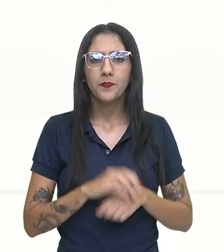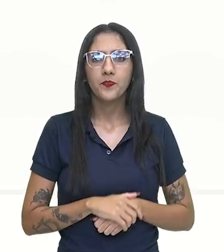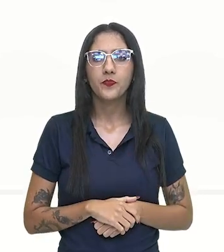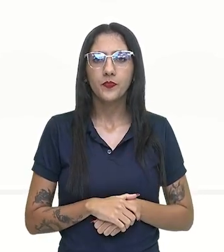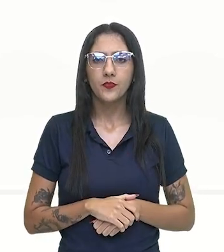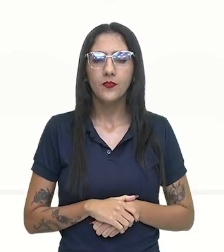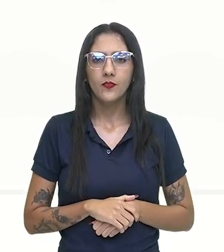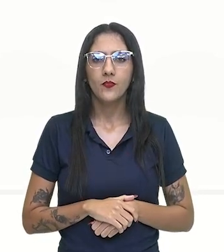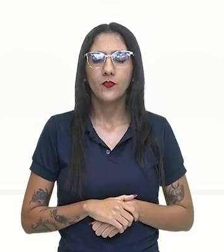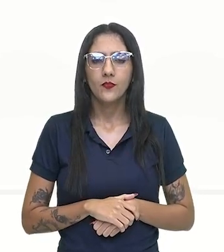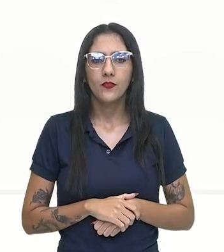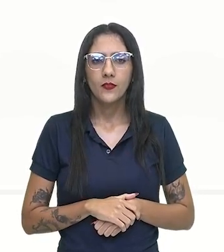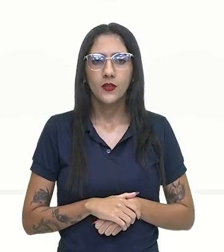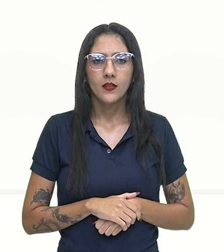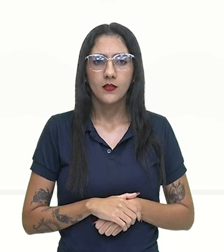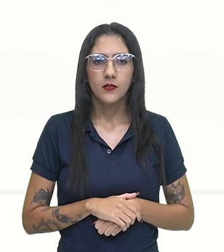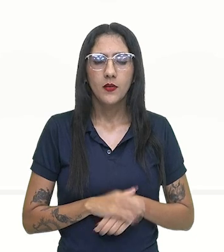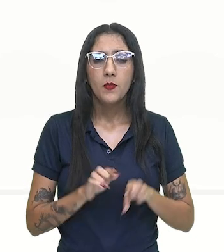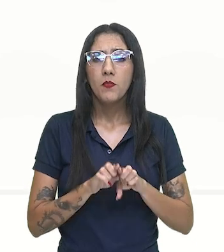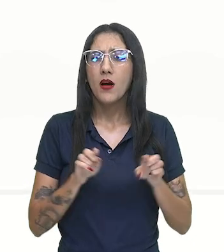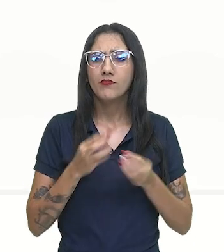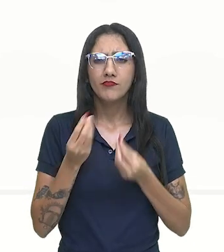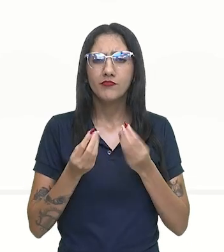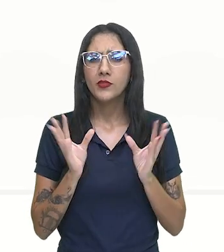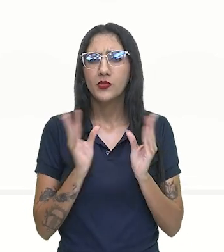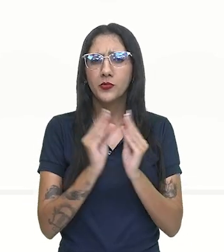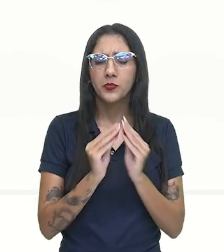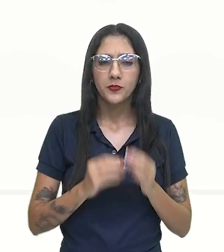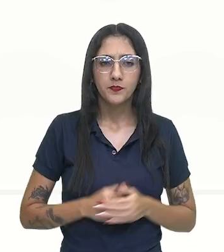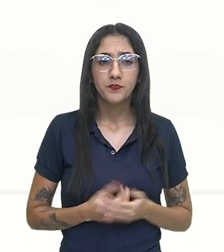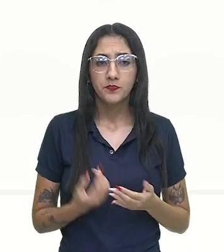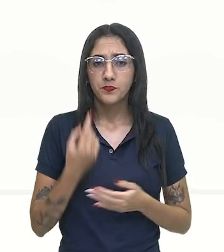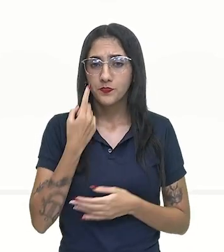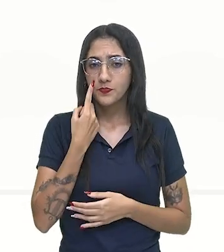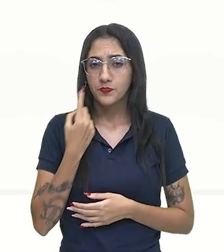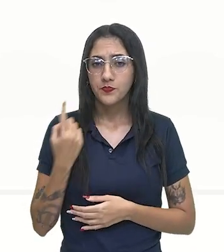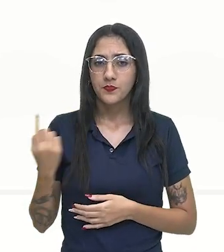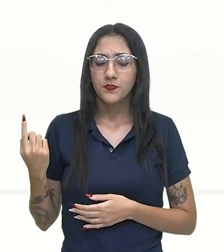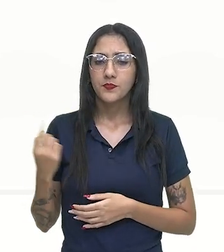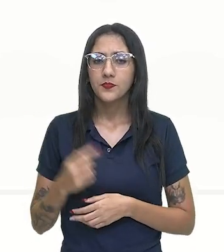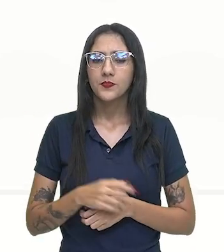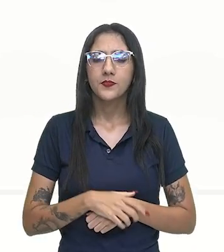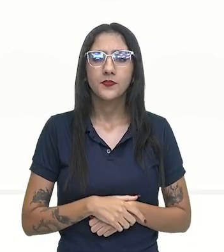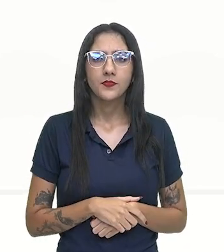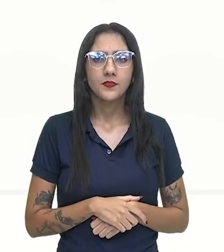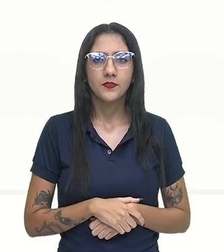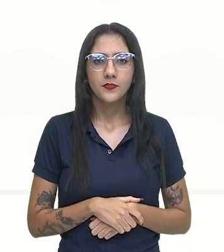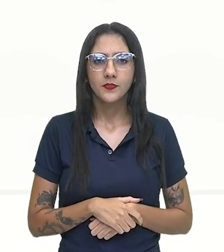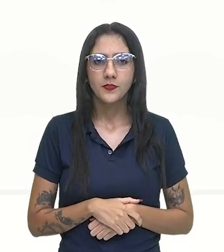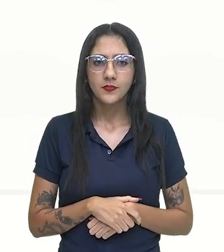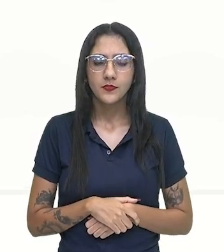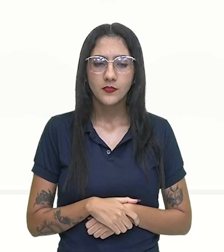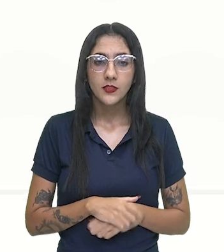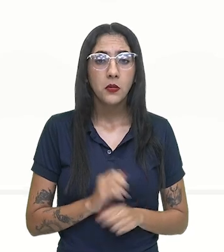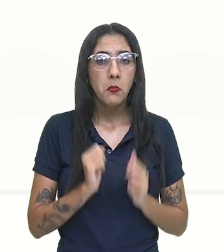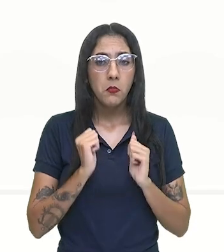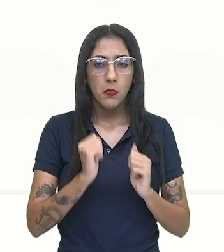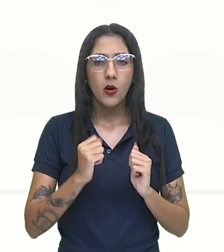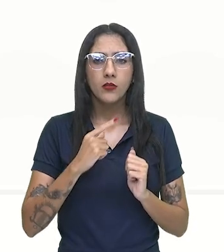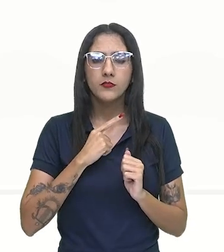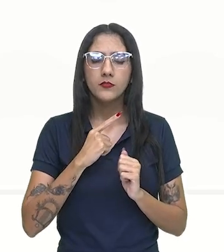viu na cartela anterior, o princípio fundamental da contagem garante que o resultado total